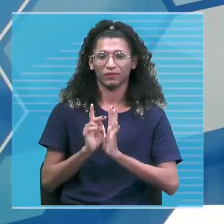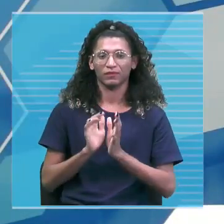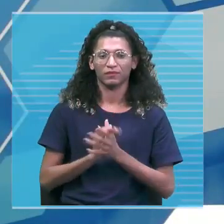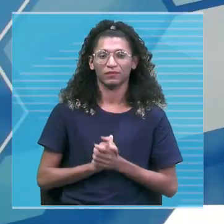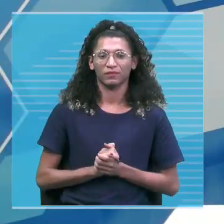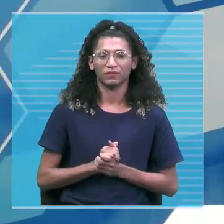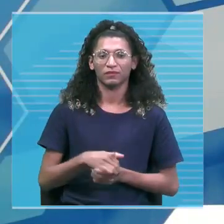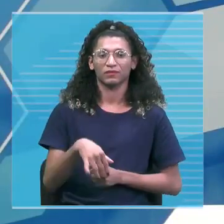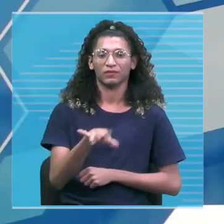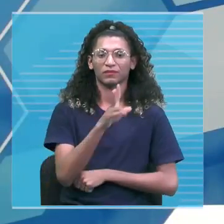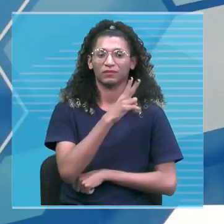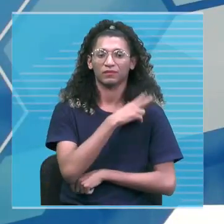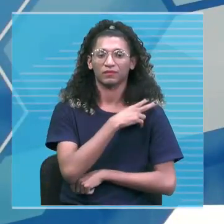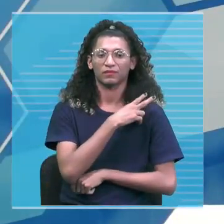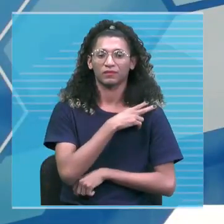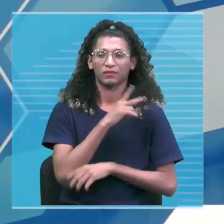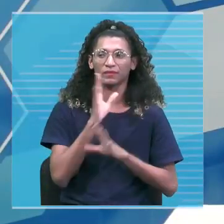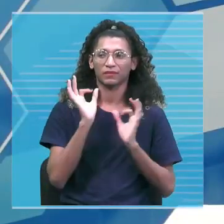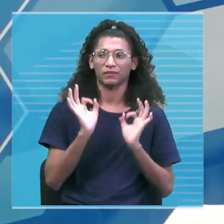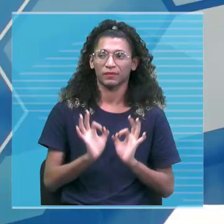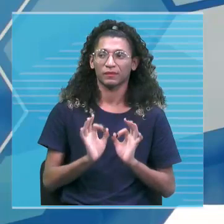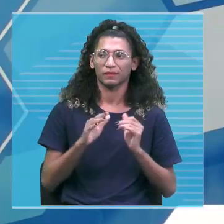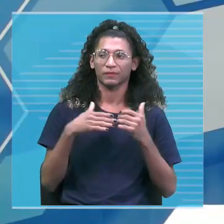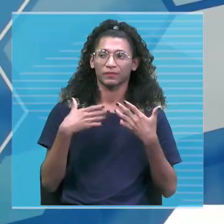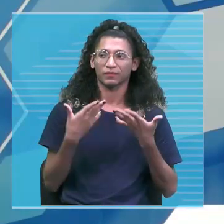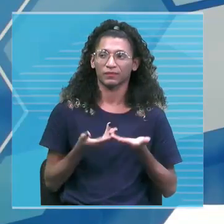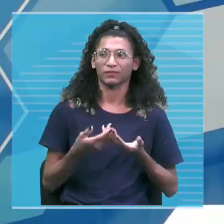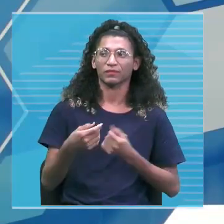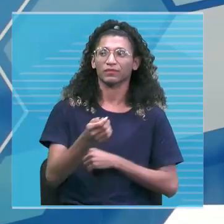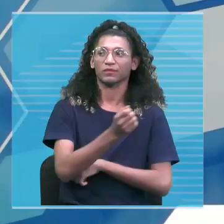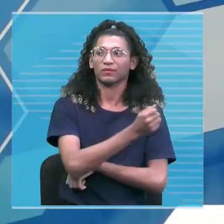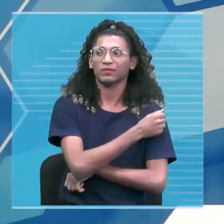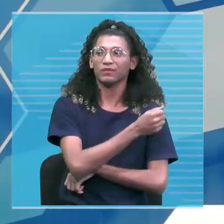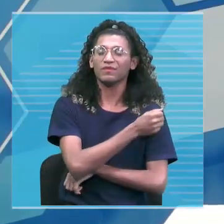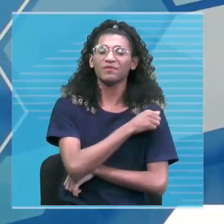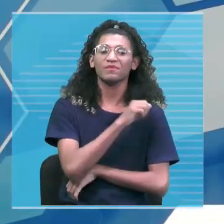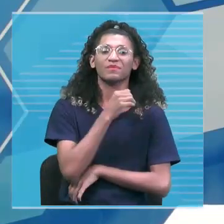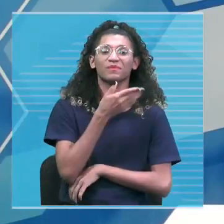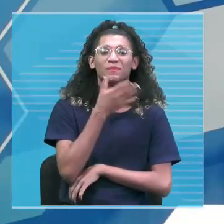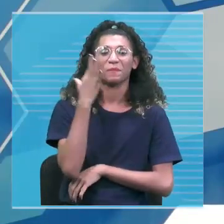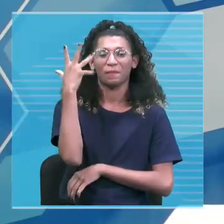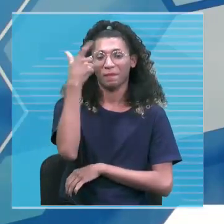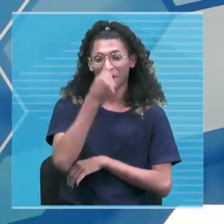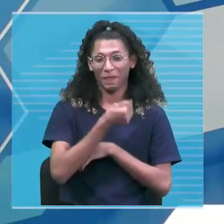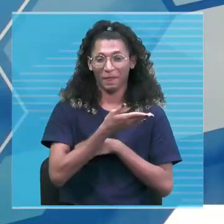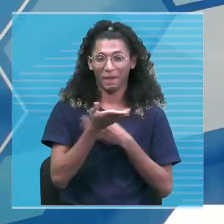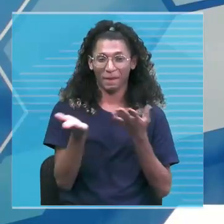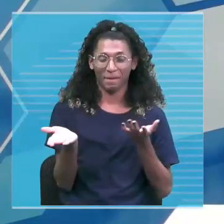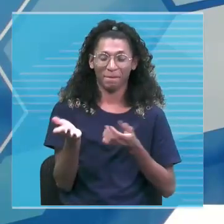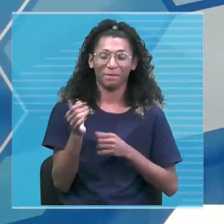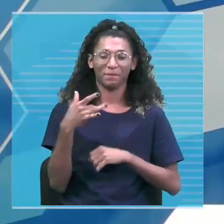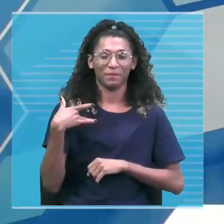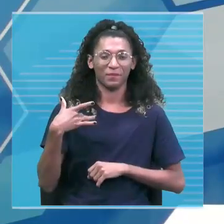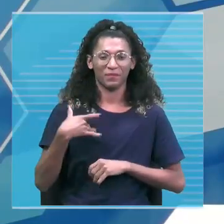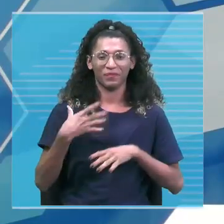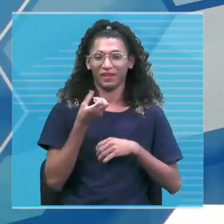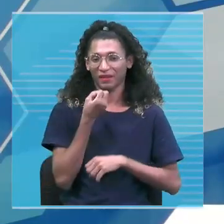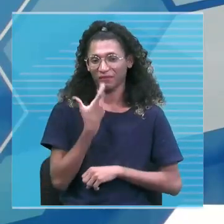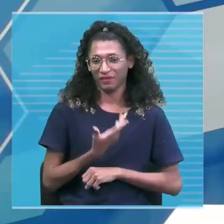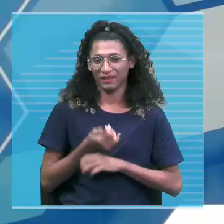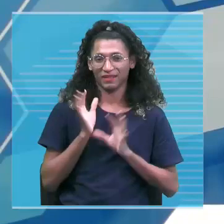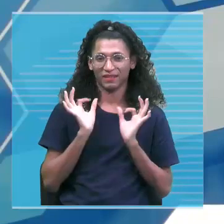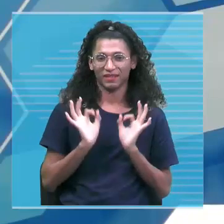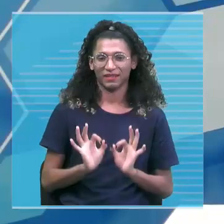a segunda série beleza galerinha linda da segunda série tudo bem com vocês tudo certinho por